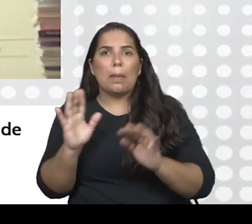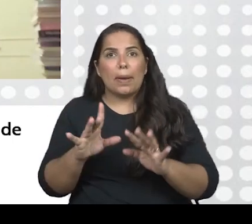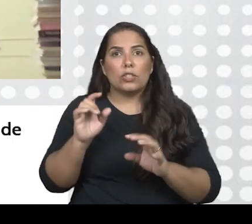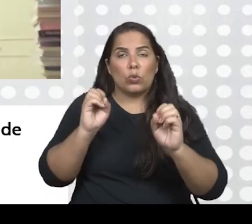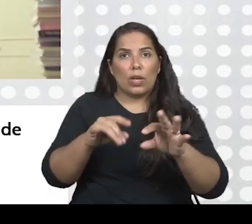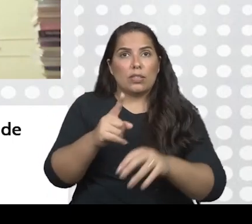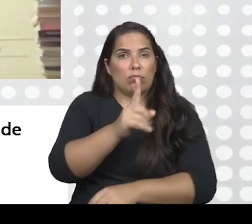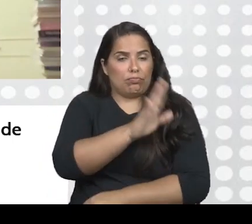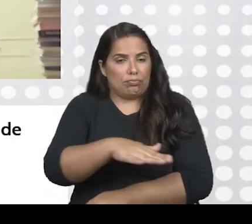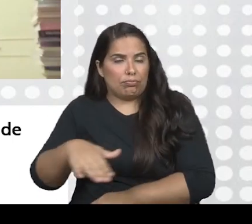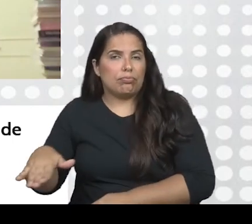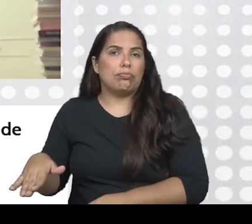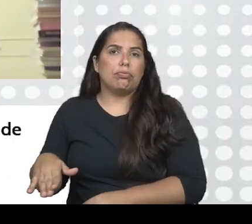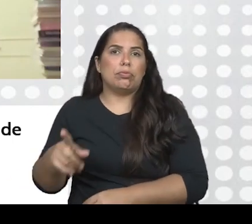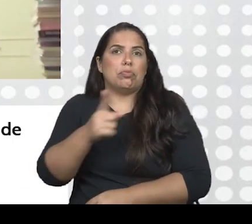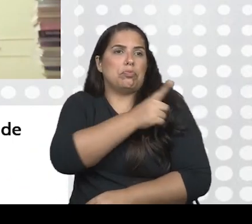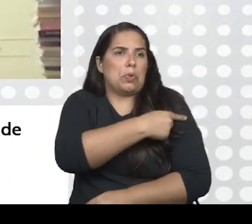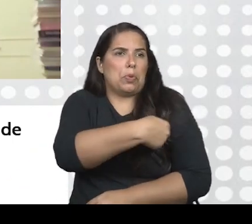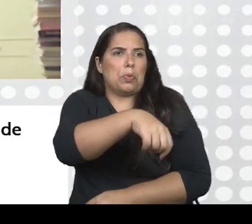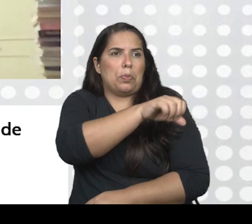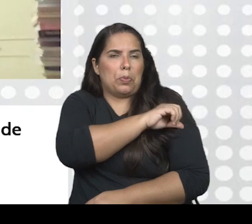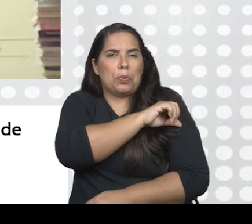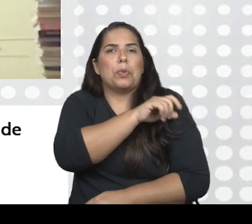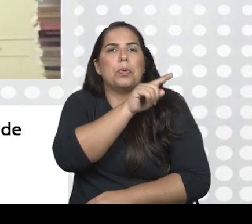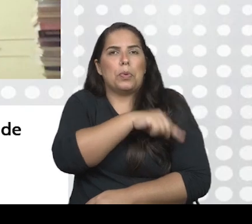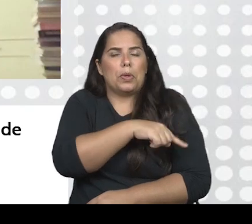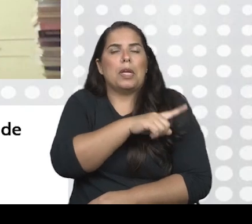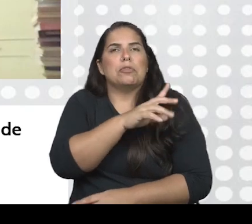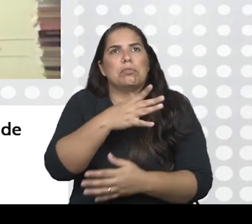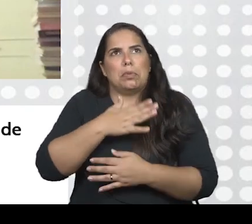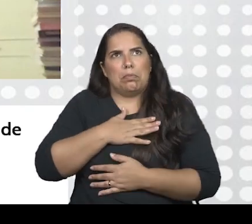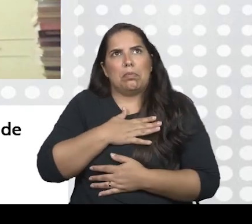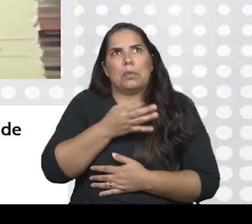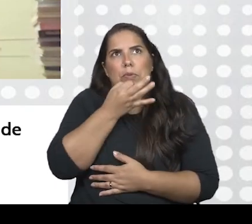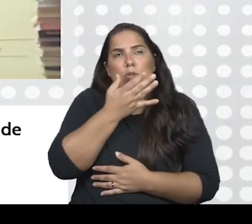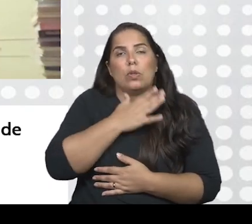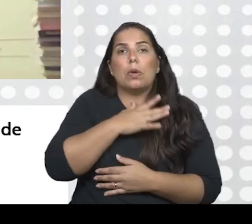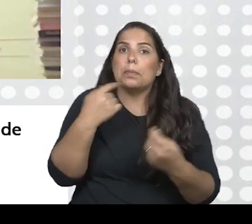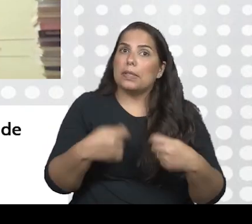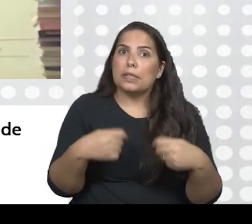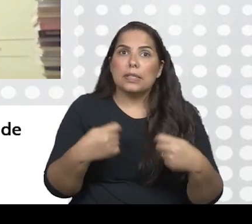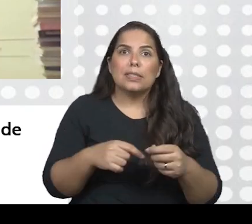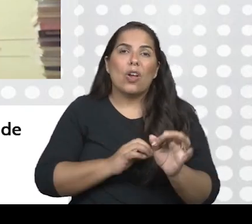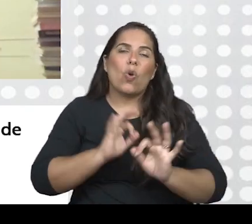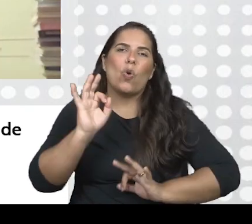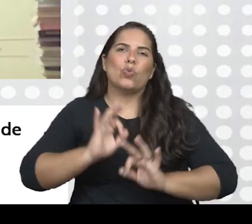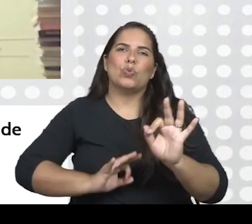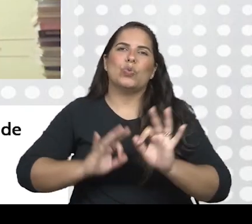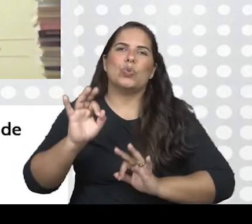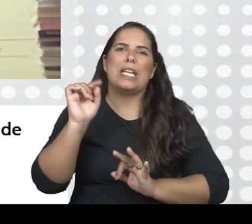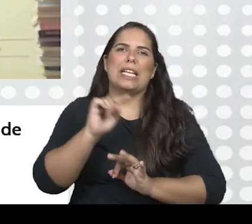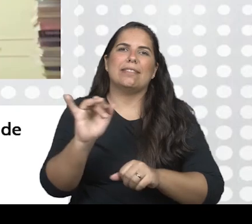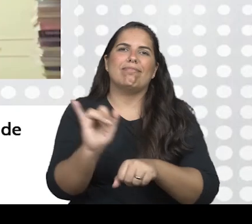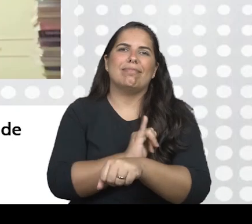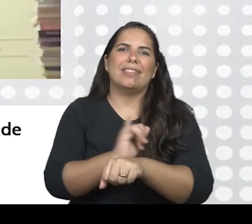na educação infantil e no ensino fundamental 1 e 2, particularmente, a gente precisa construir